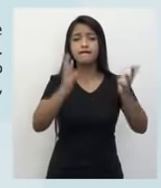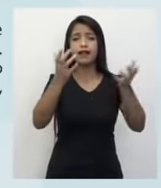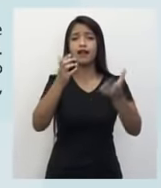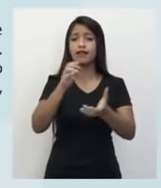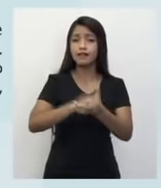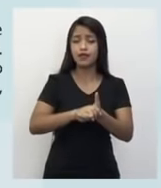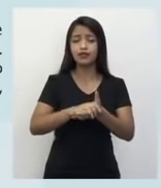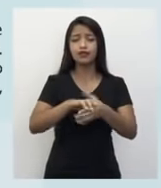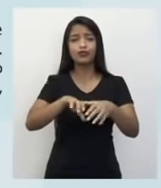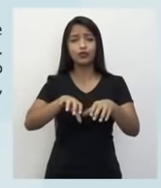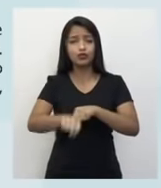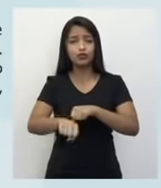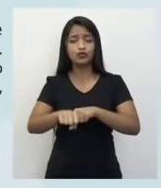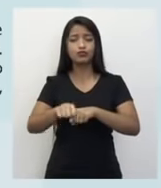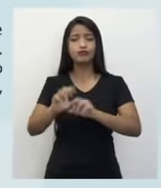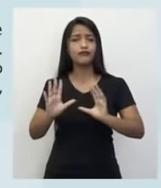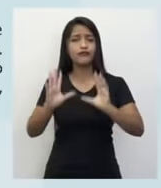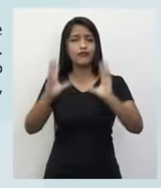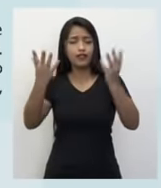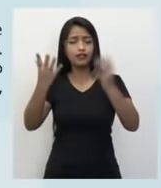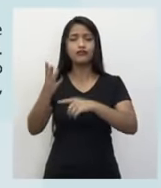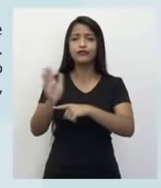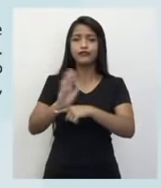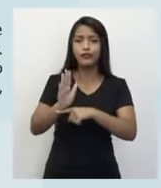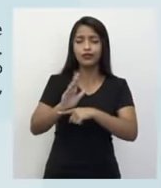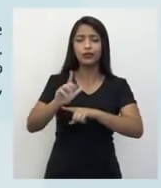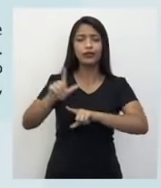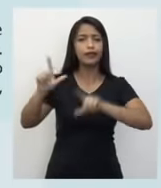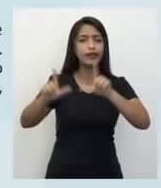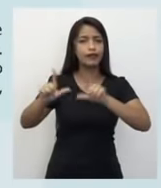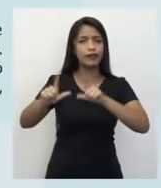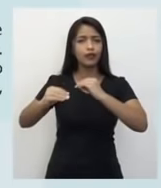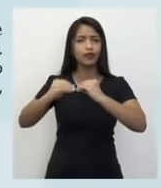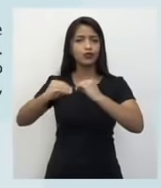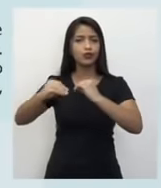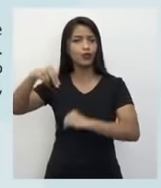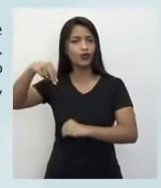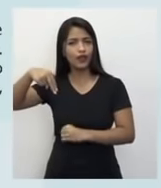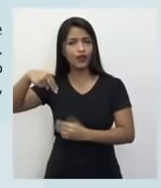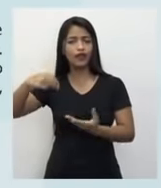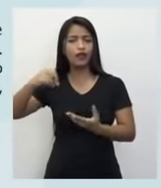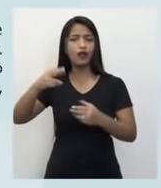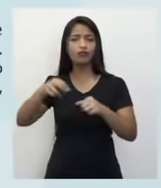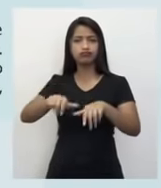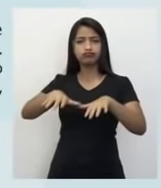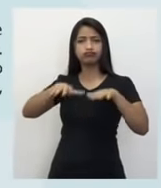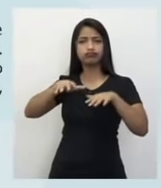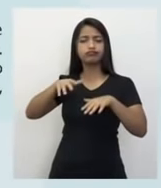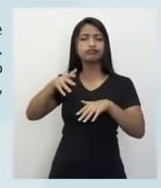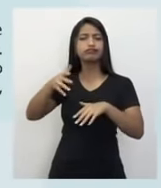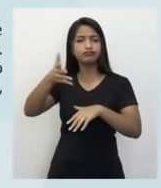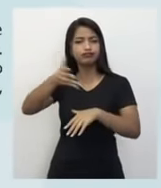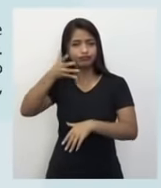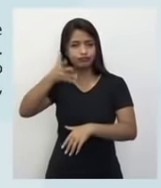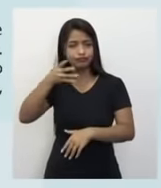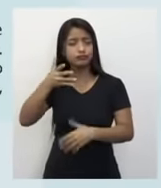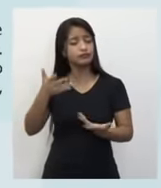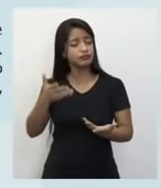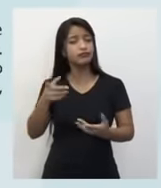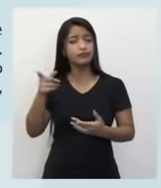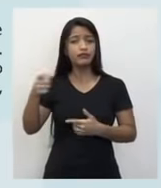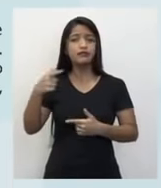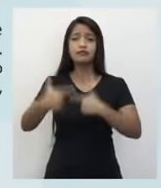eventos, filmes, cenário da televisão, como as novelas, os programas de auditório. Então, o cenógrafo agora vai muito além. É